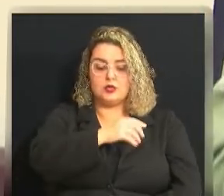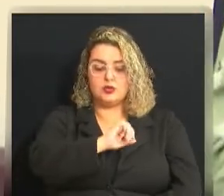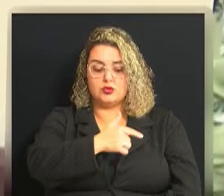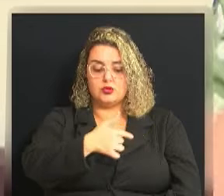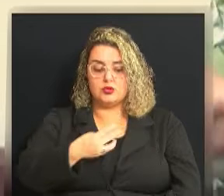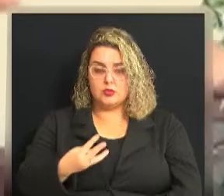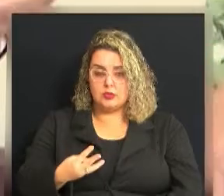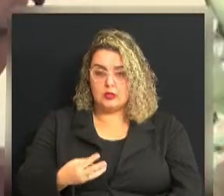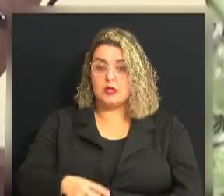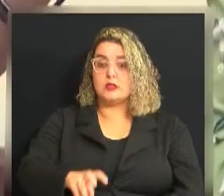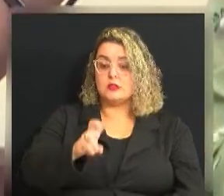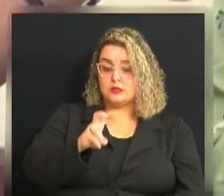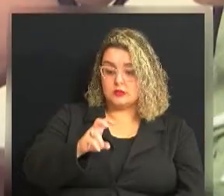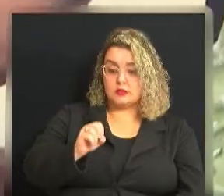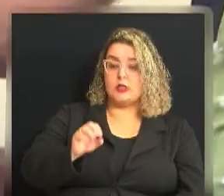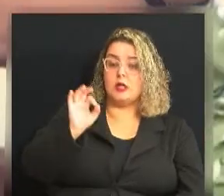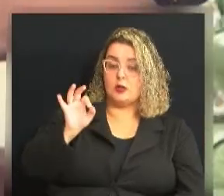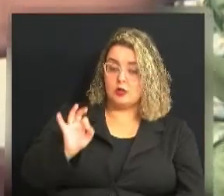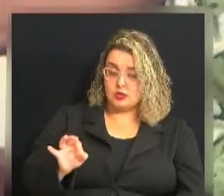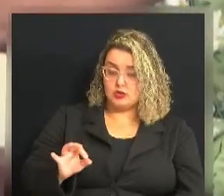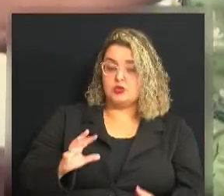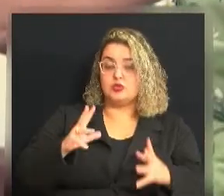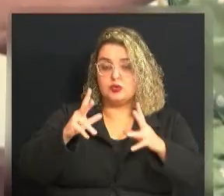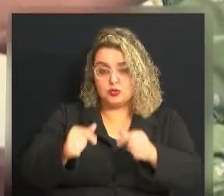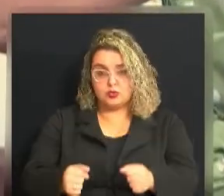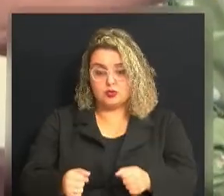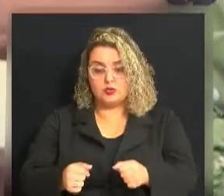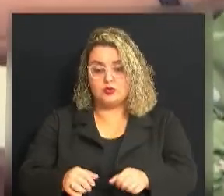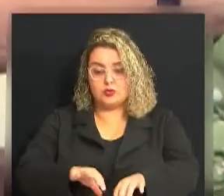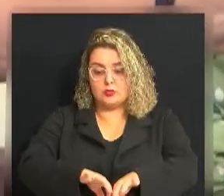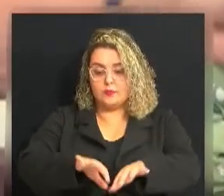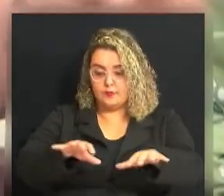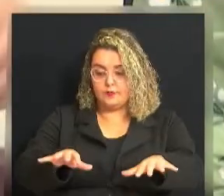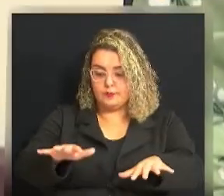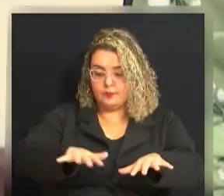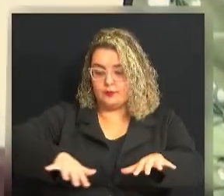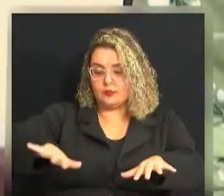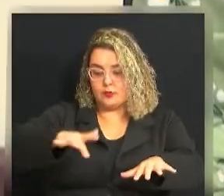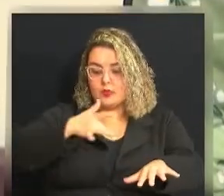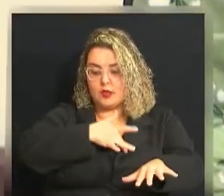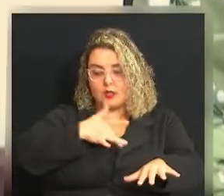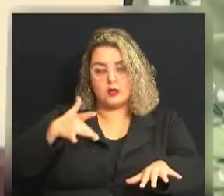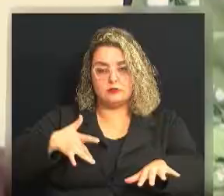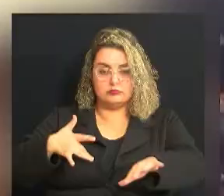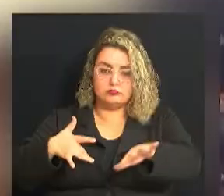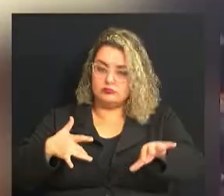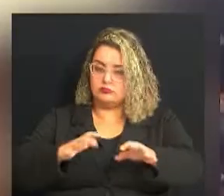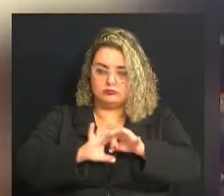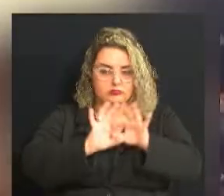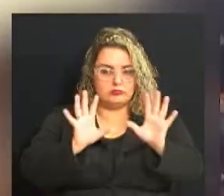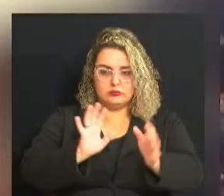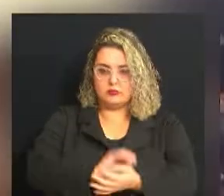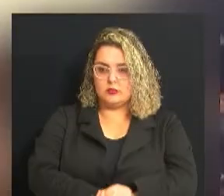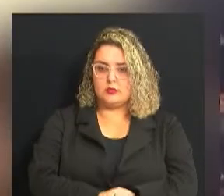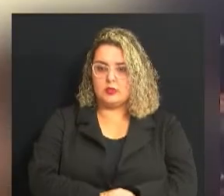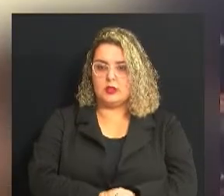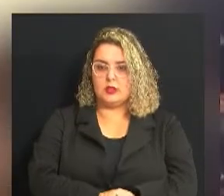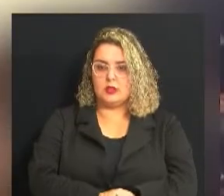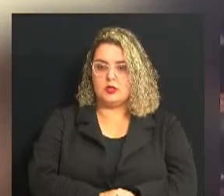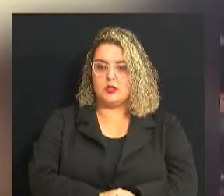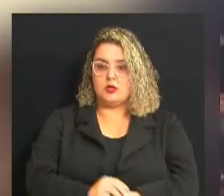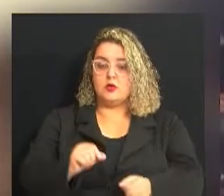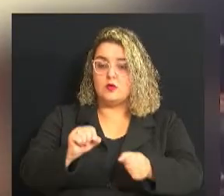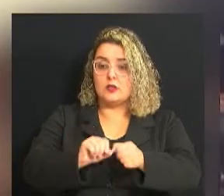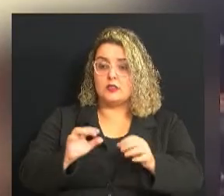que 50% desse montante deverá ser destinado à Secretaria de Saúde. Fazer toda